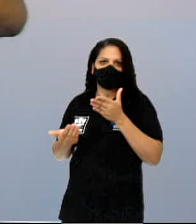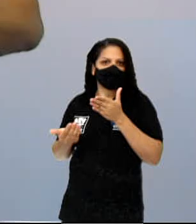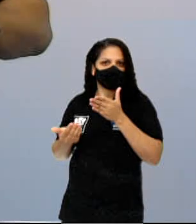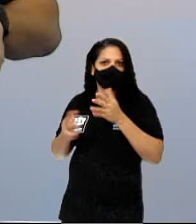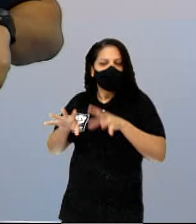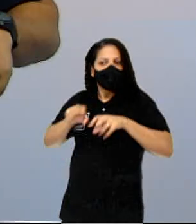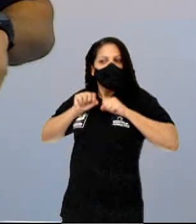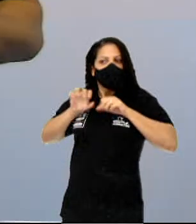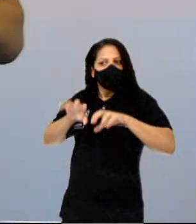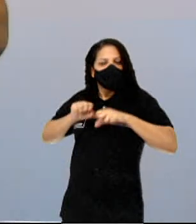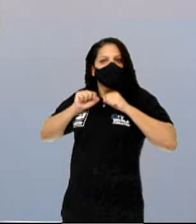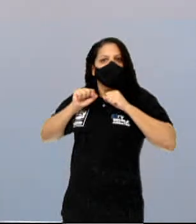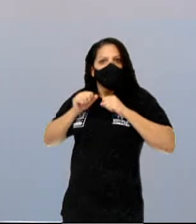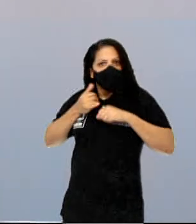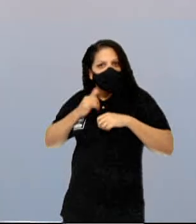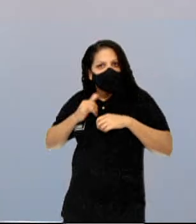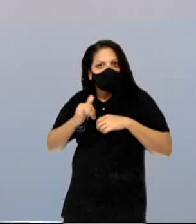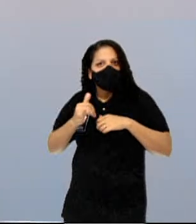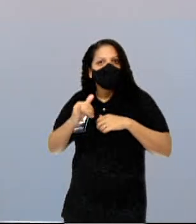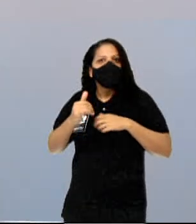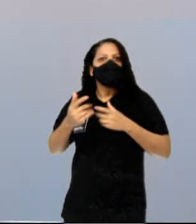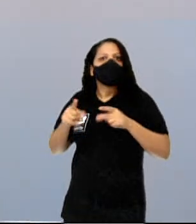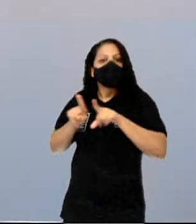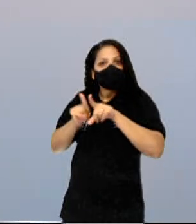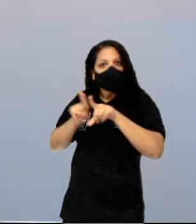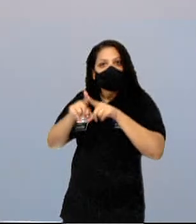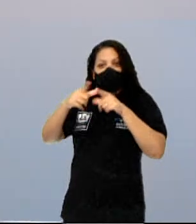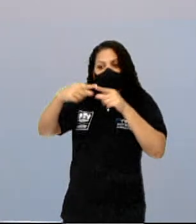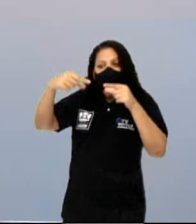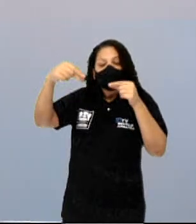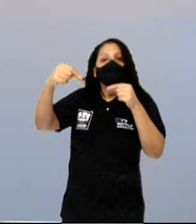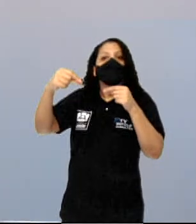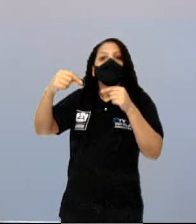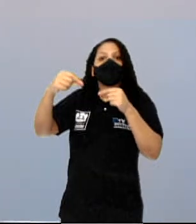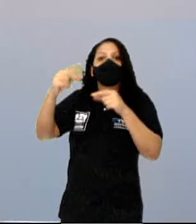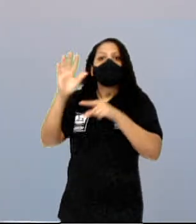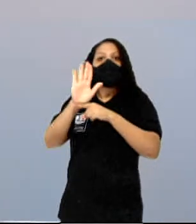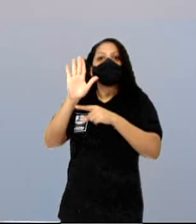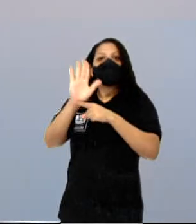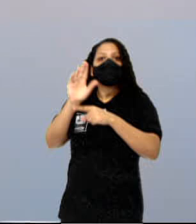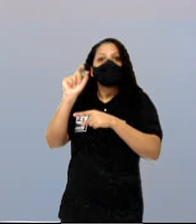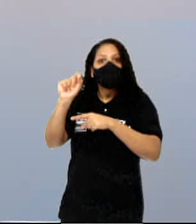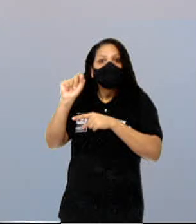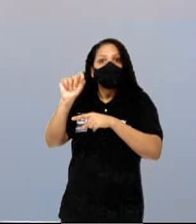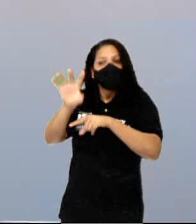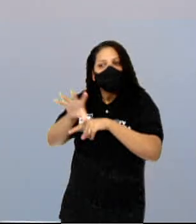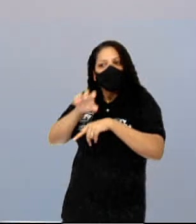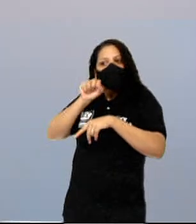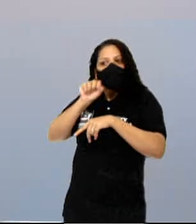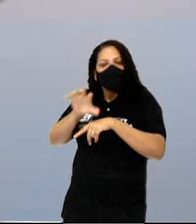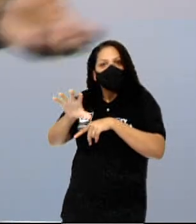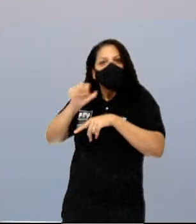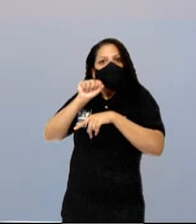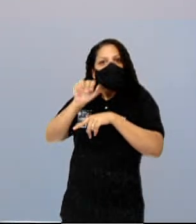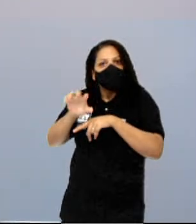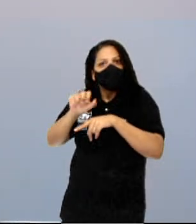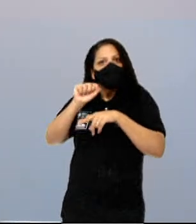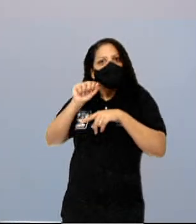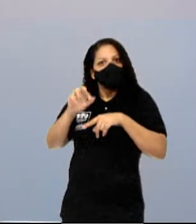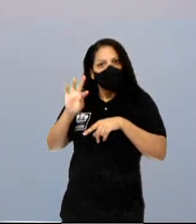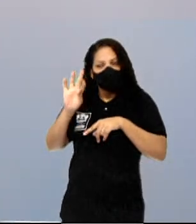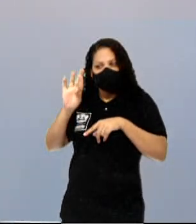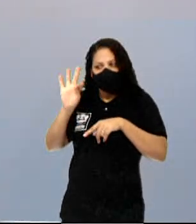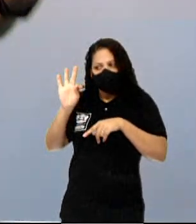as folhas também ajudam a planta a transpirar. Ó, a gente não tem a transpiração pela pele, as folhas fazem isso para a